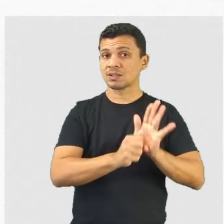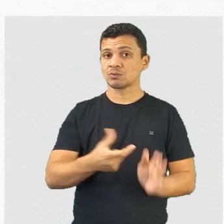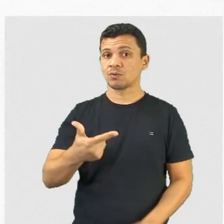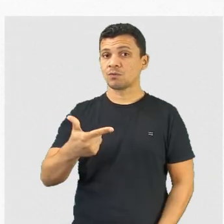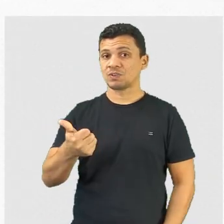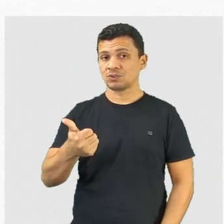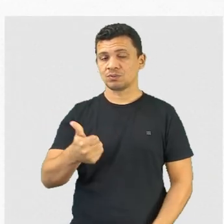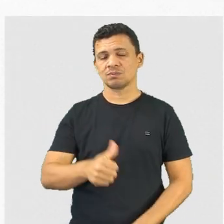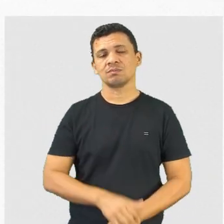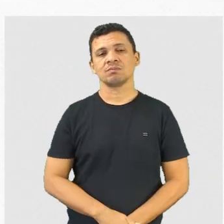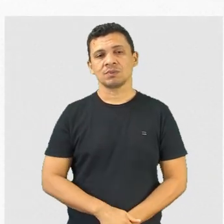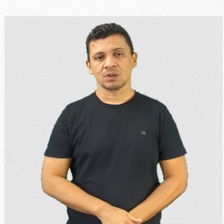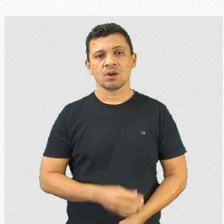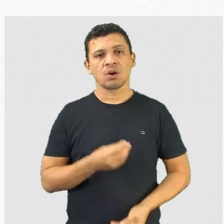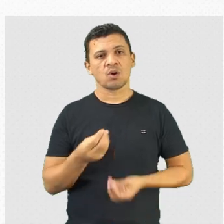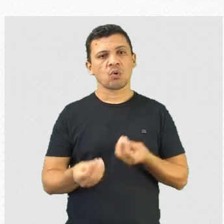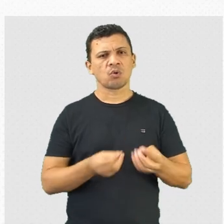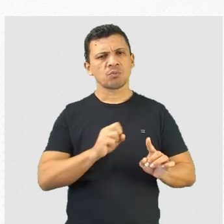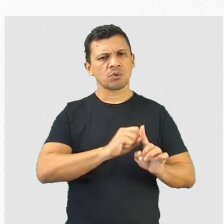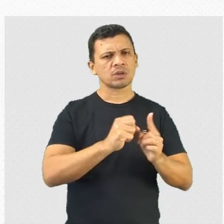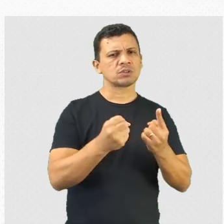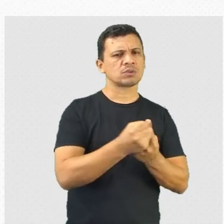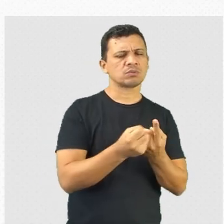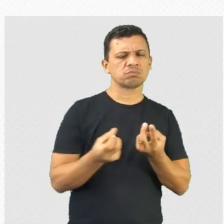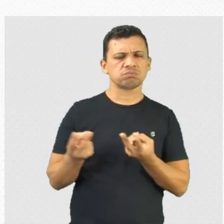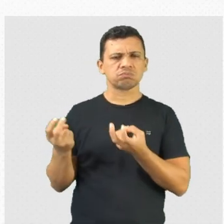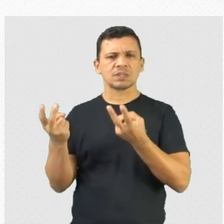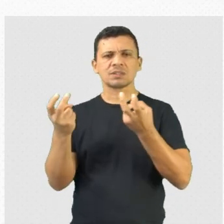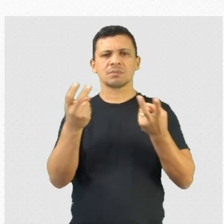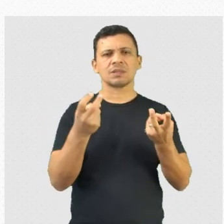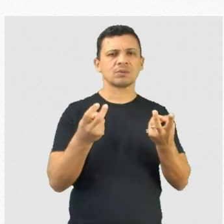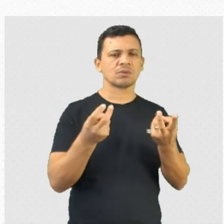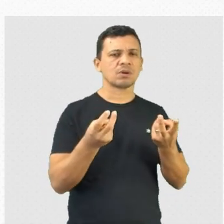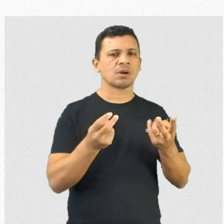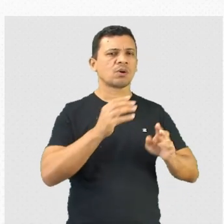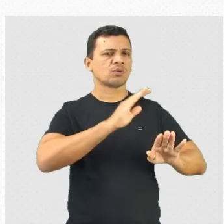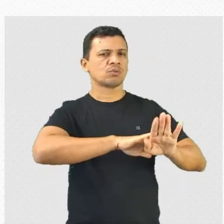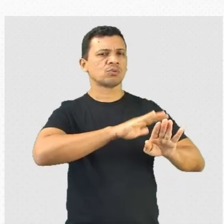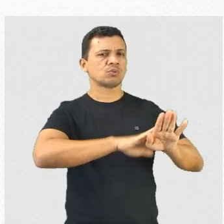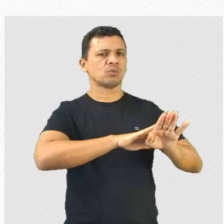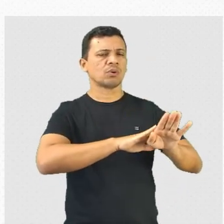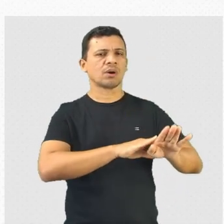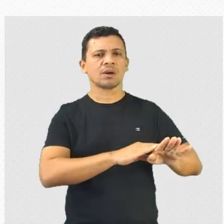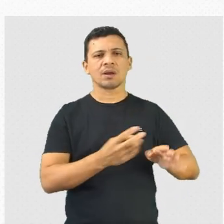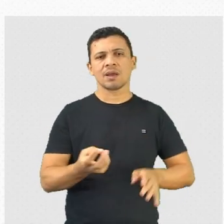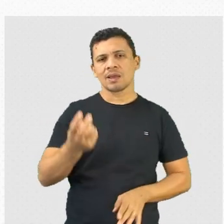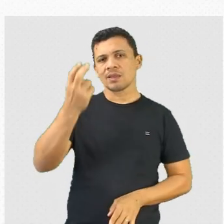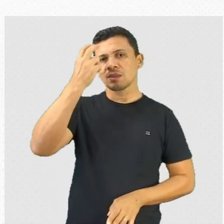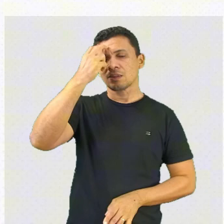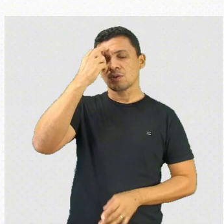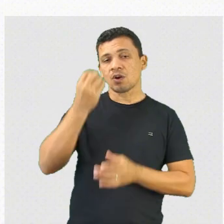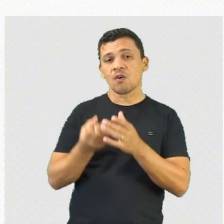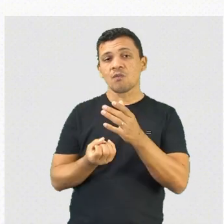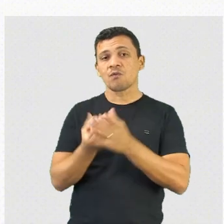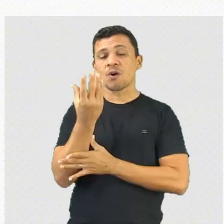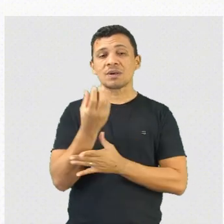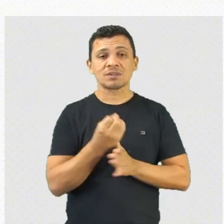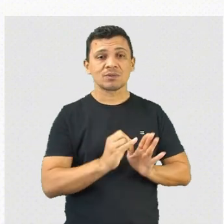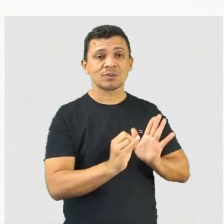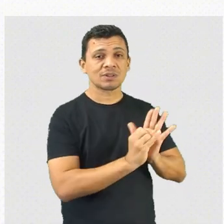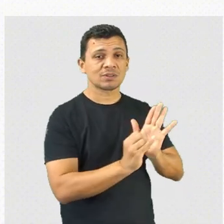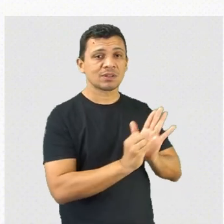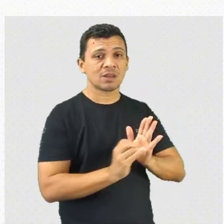para vocês, vamos ver como a sociologia está enxergando ideologia e cultura e a formação das identidades culturais num